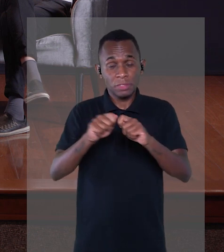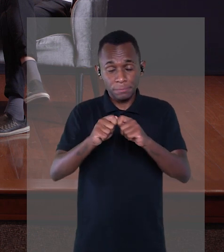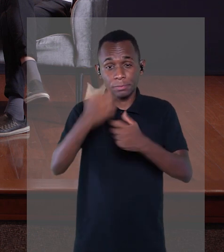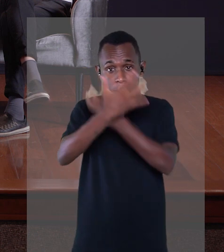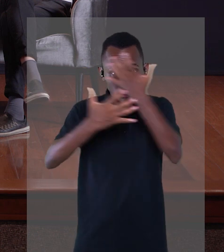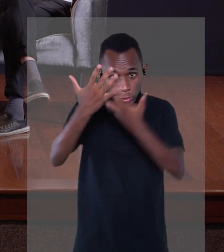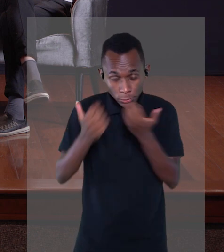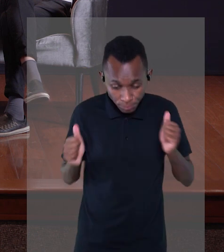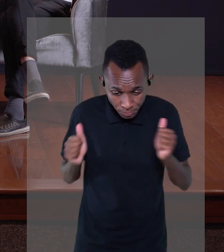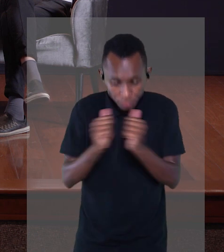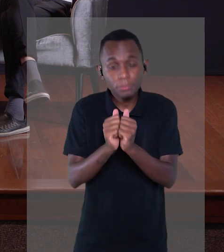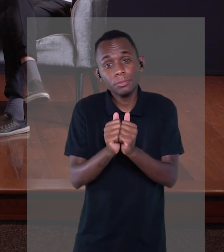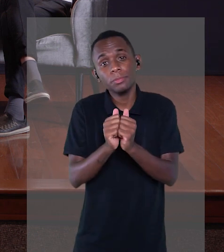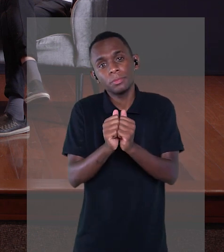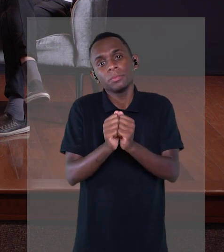na pandemia...